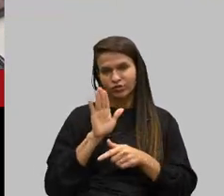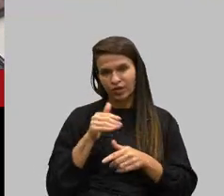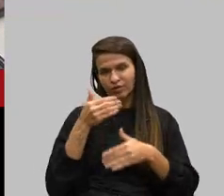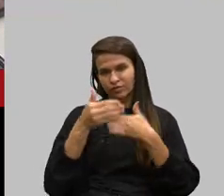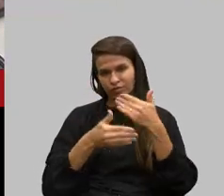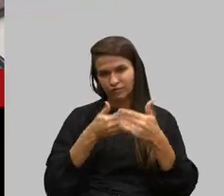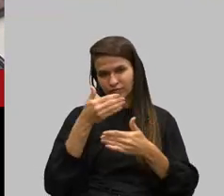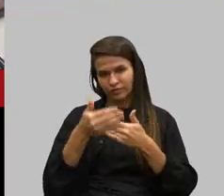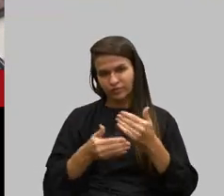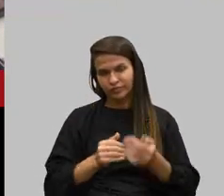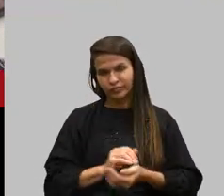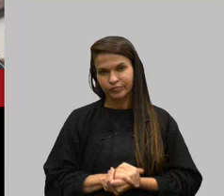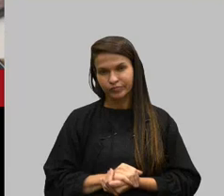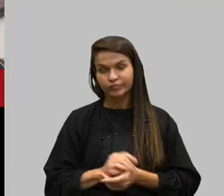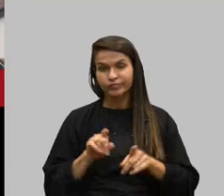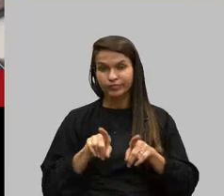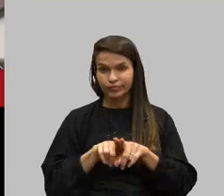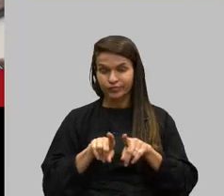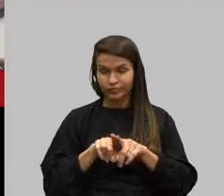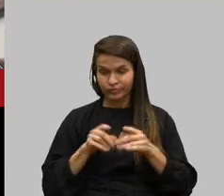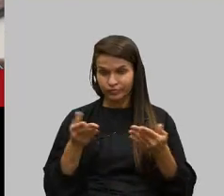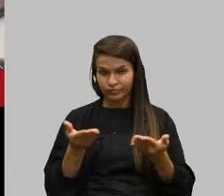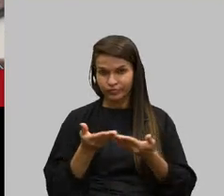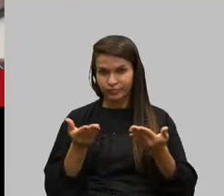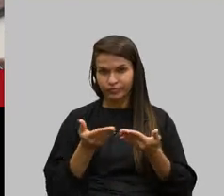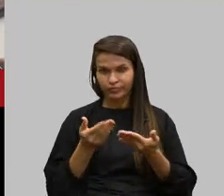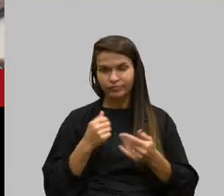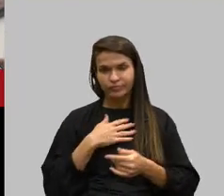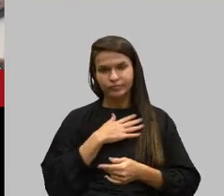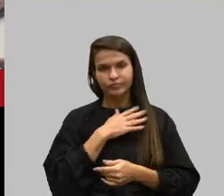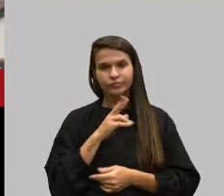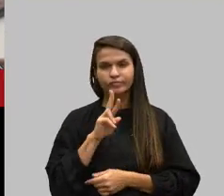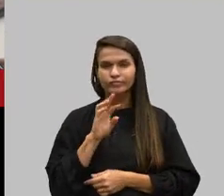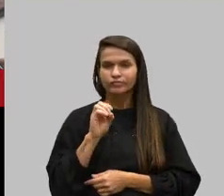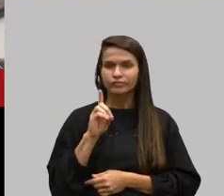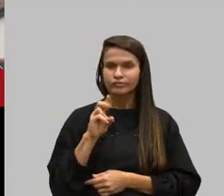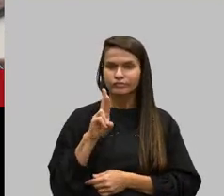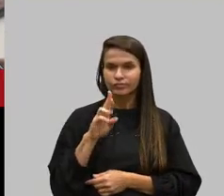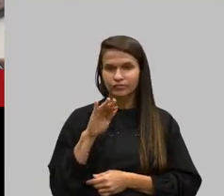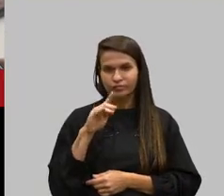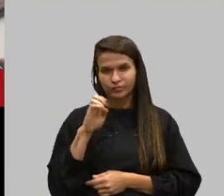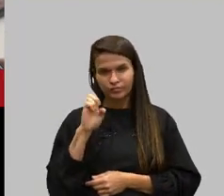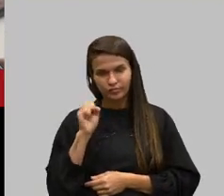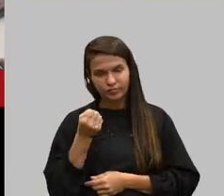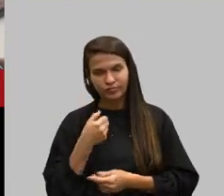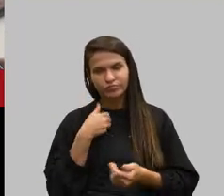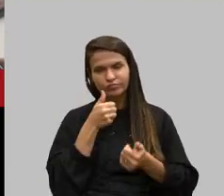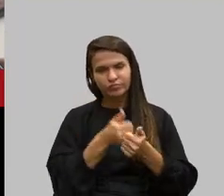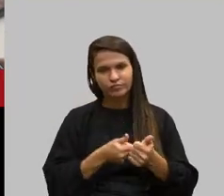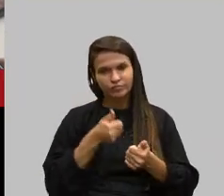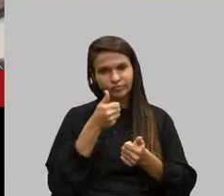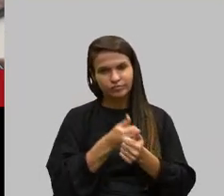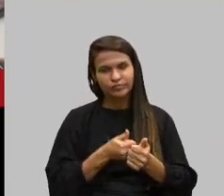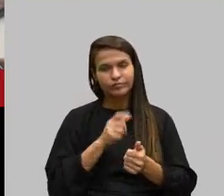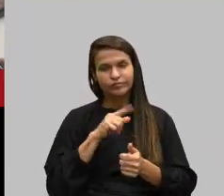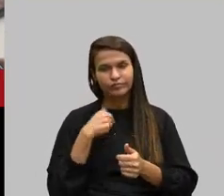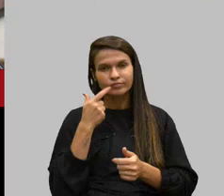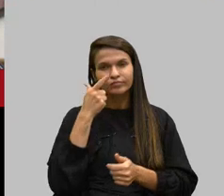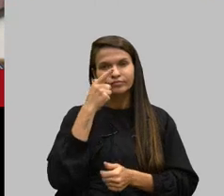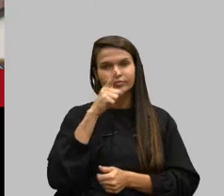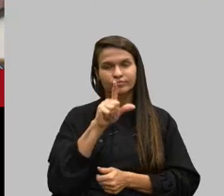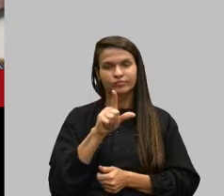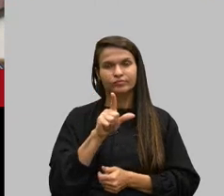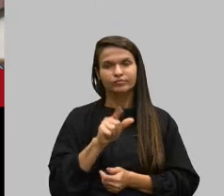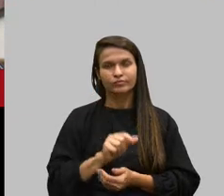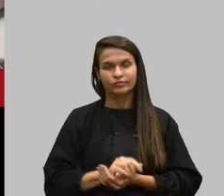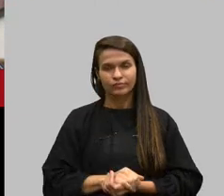desenvolvido inclusive agora sargento Rodrigues Deputado sargento Rodrigues eu tenho lutado muito para que a gente consiga